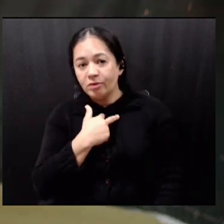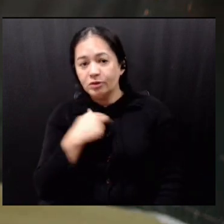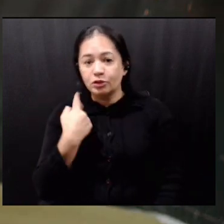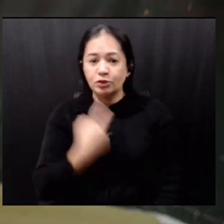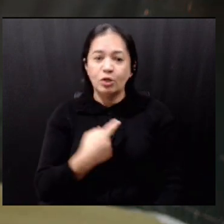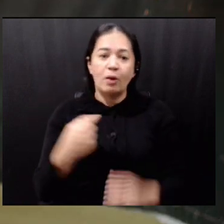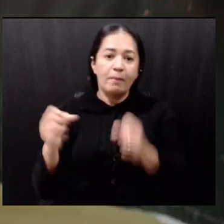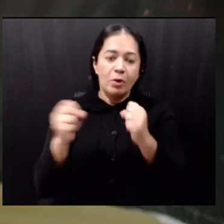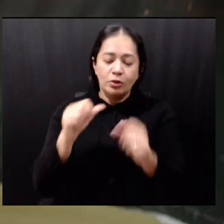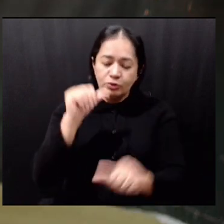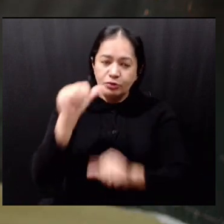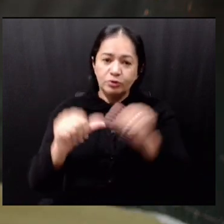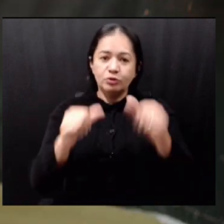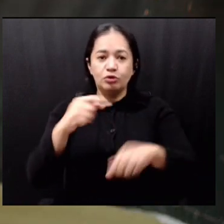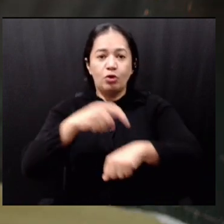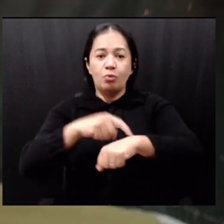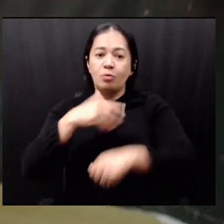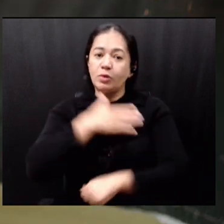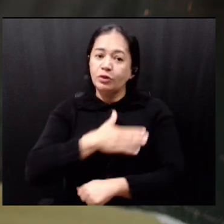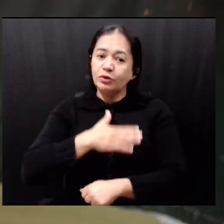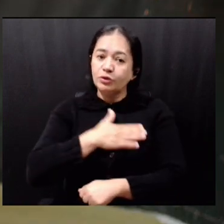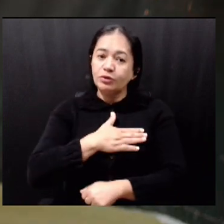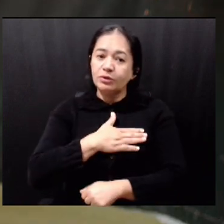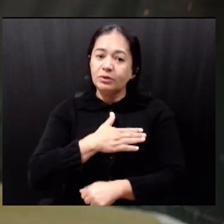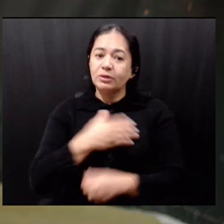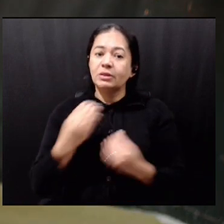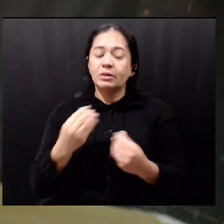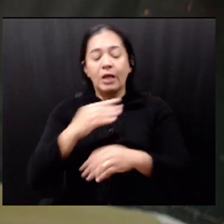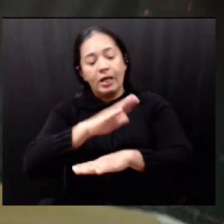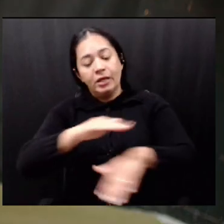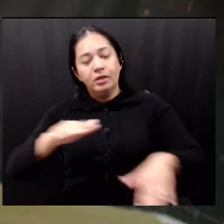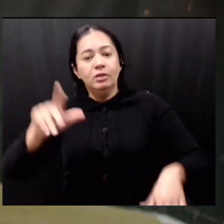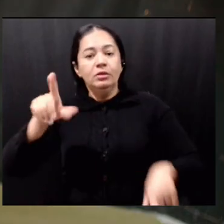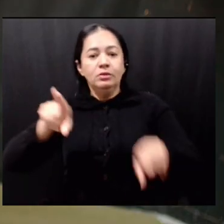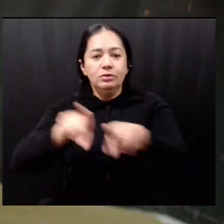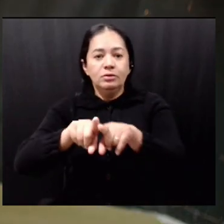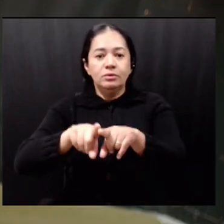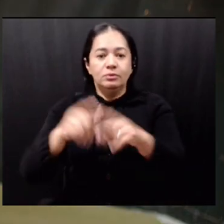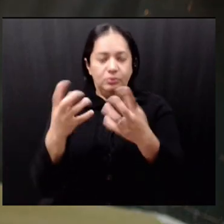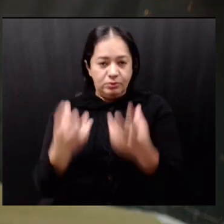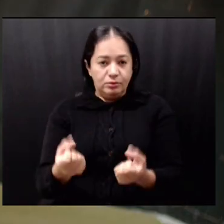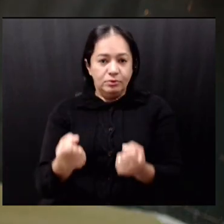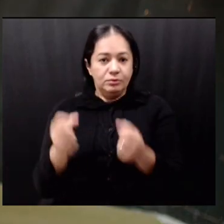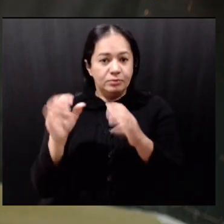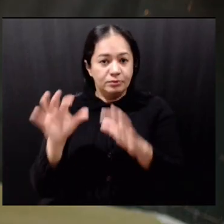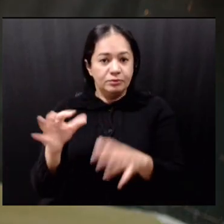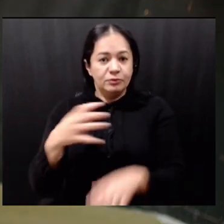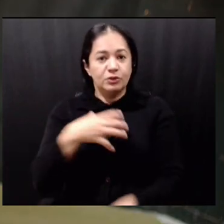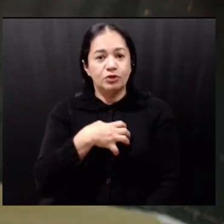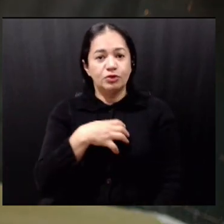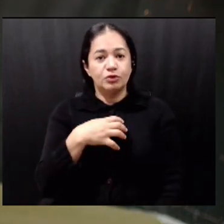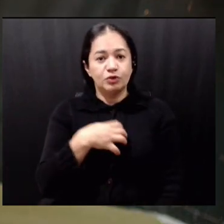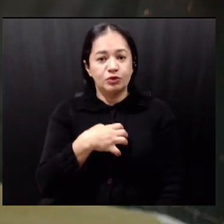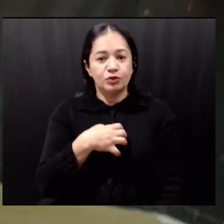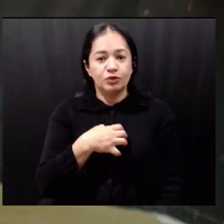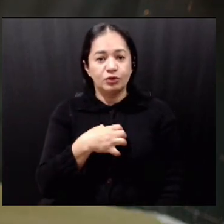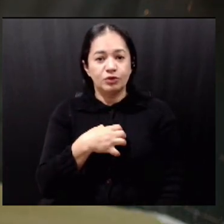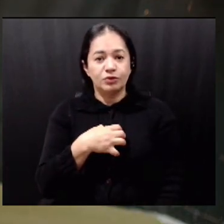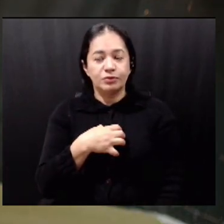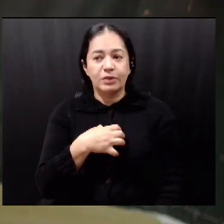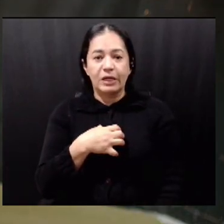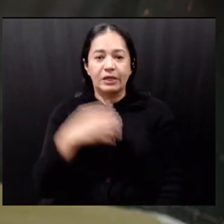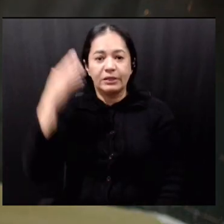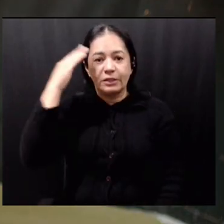num momento gostoso para que a criança também receba isso de uma forma que ela não vai entender que você